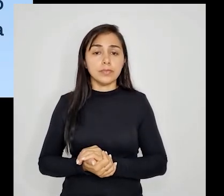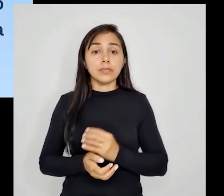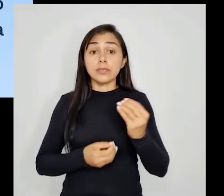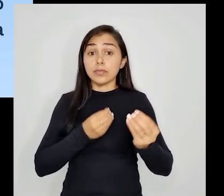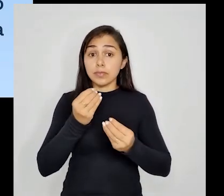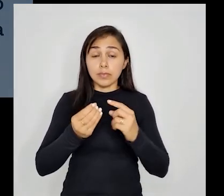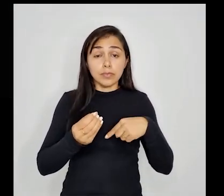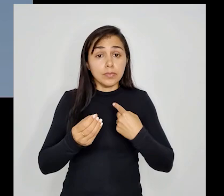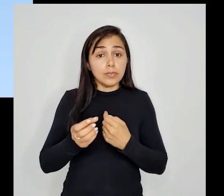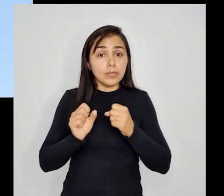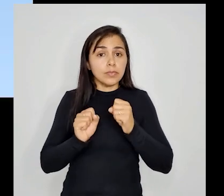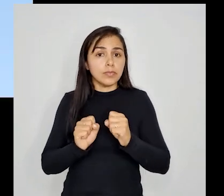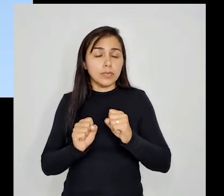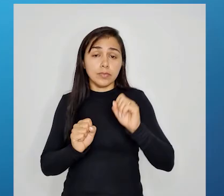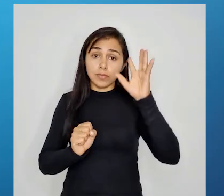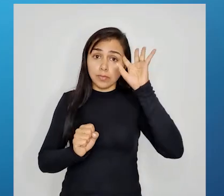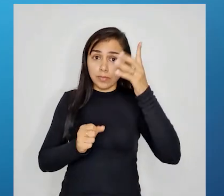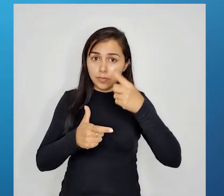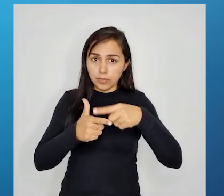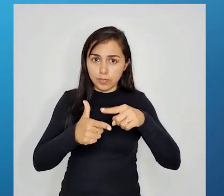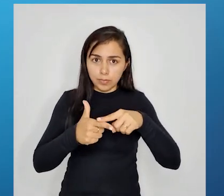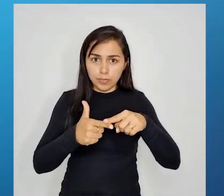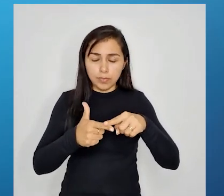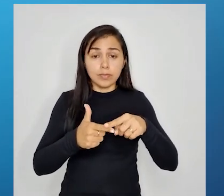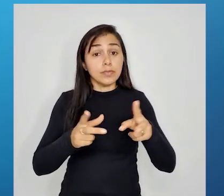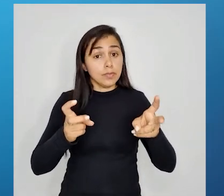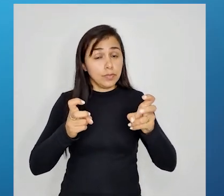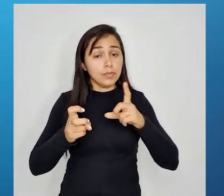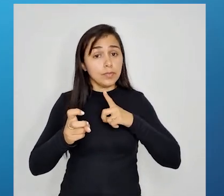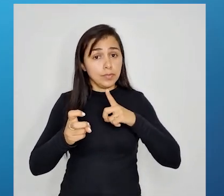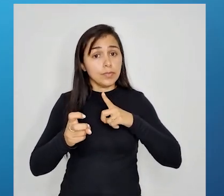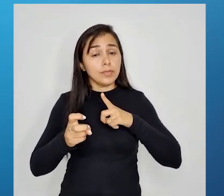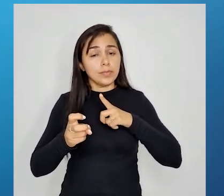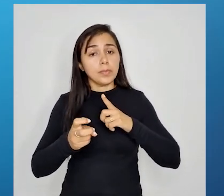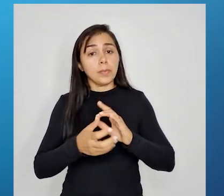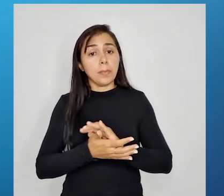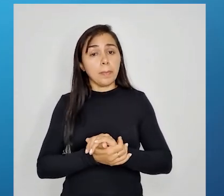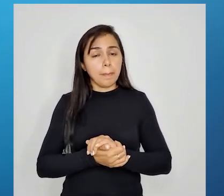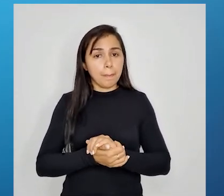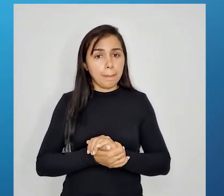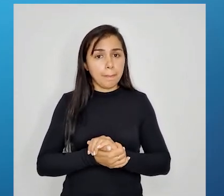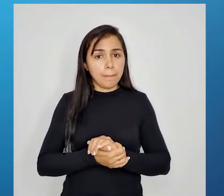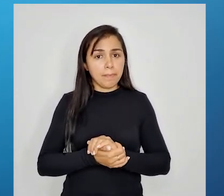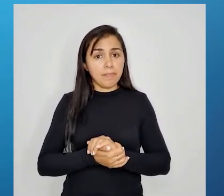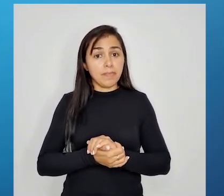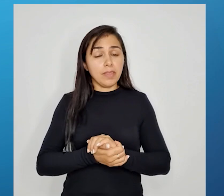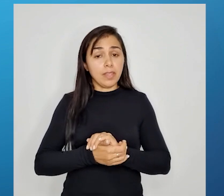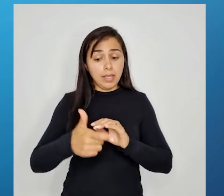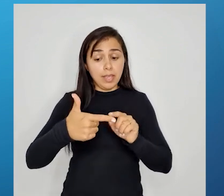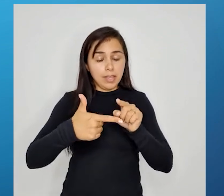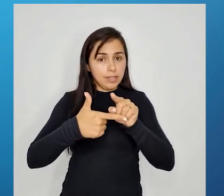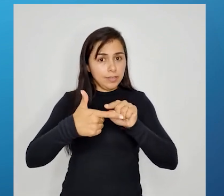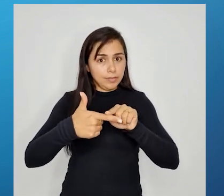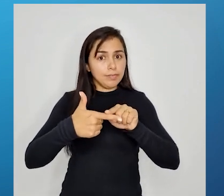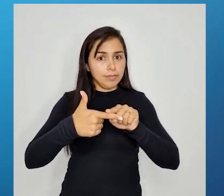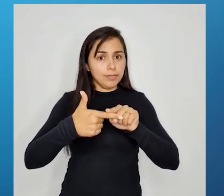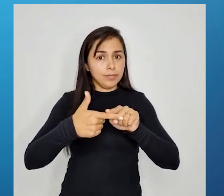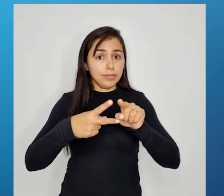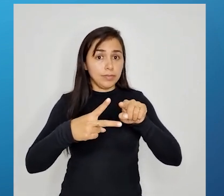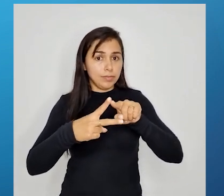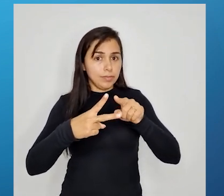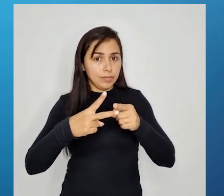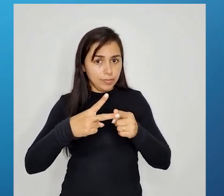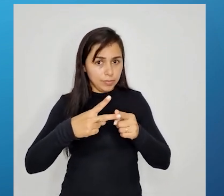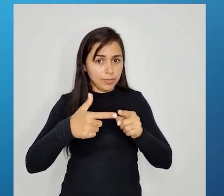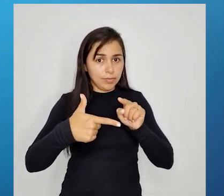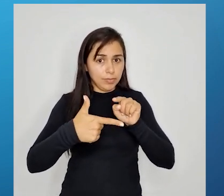gente pode resolver esse problema? Então aqui está o nosso problema inicial, esse ângulo tem que ser 25 graus, porque ele falou que